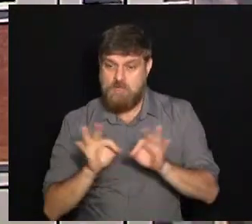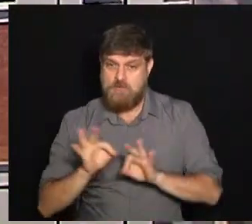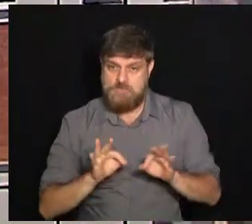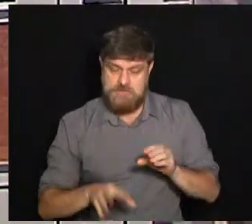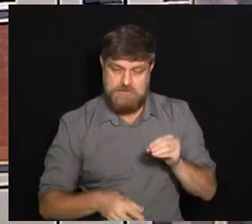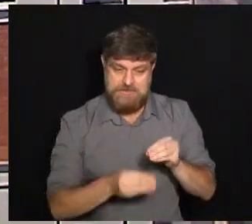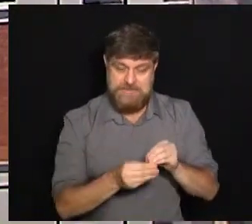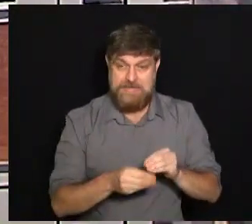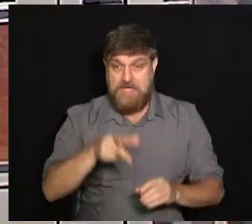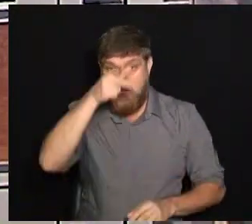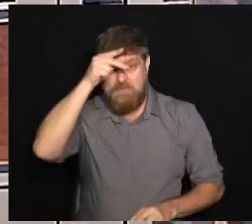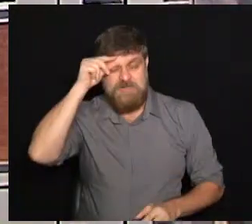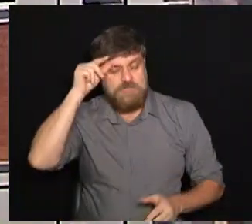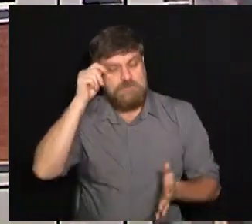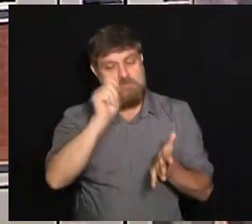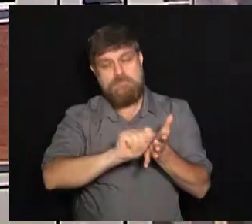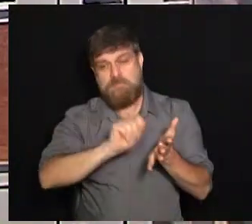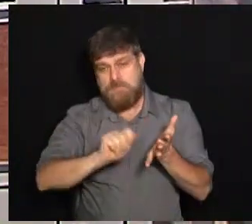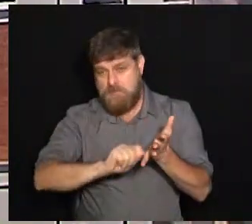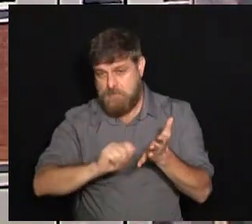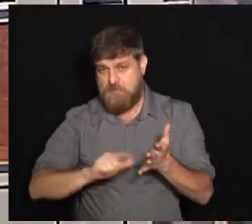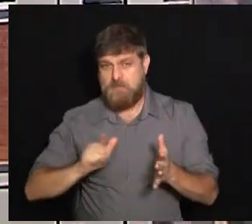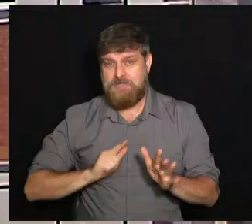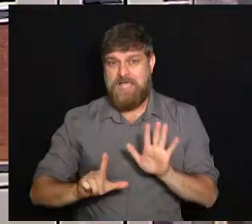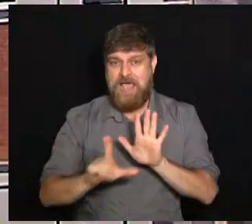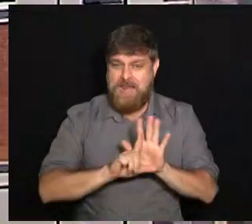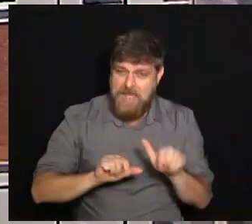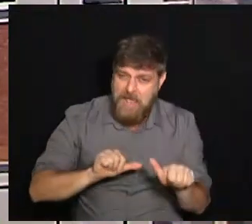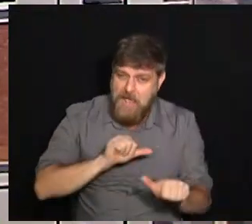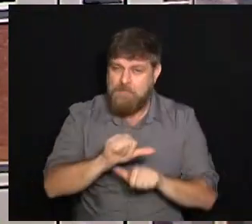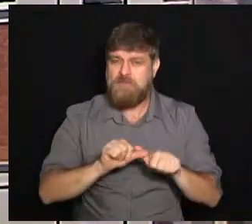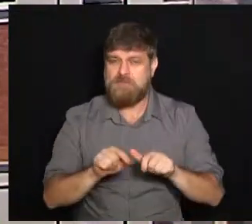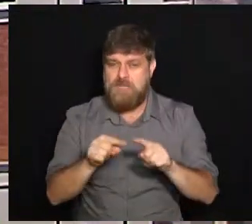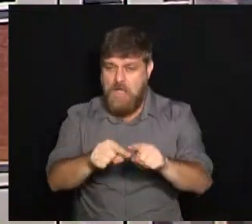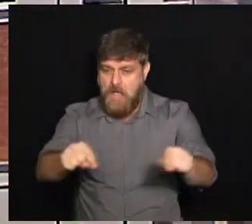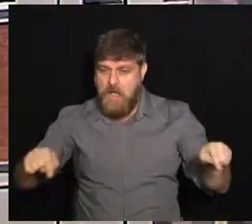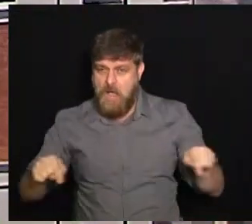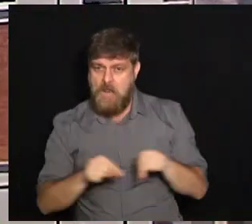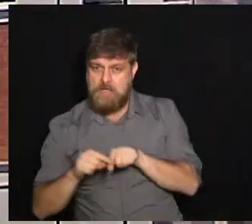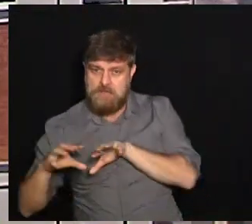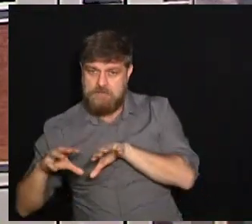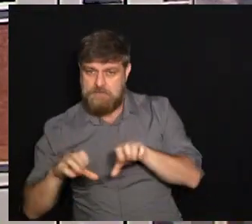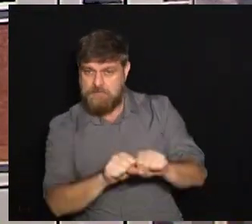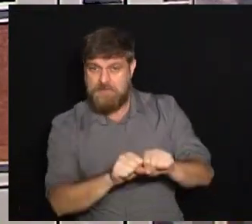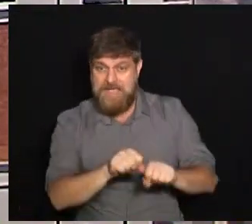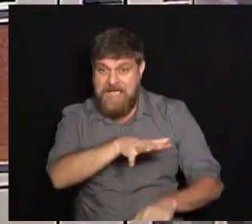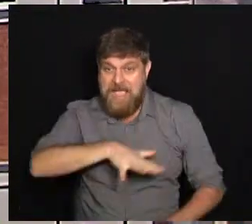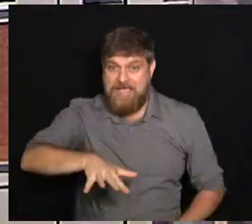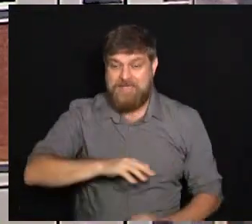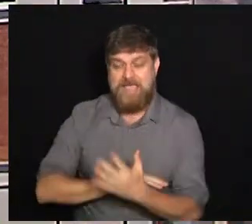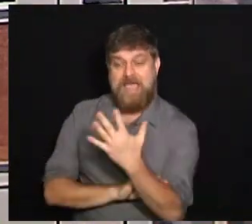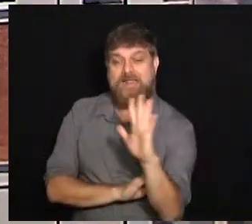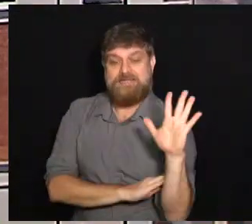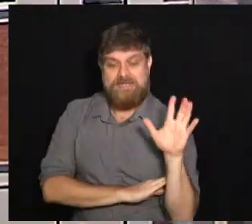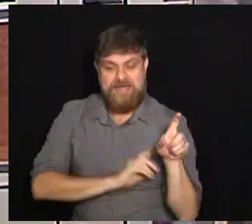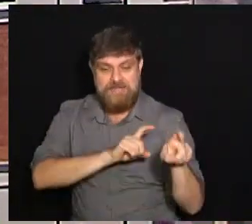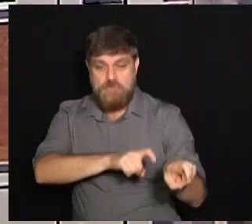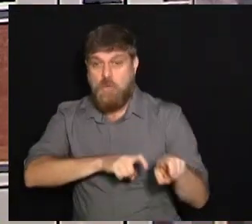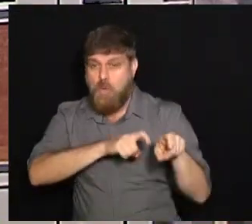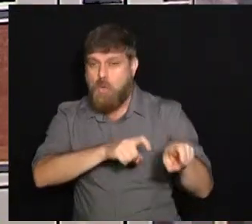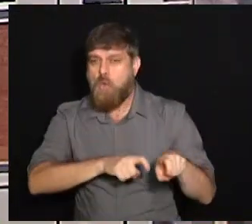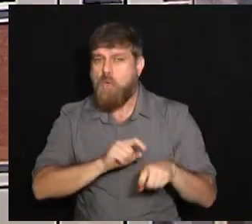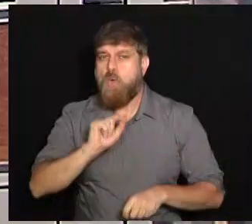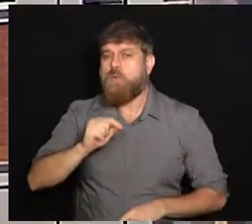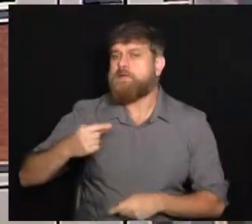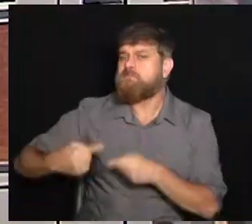de lei do Executivo. São mudanças na lei, ocupação e uso do solo nas áreas rurais. O que